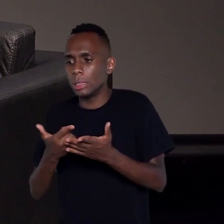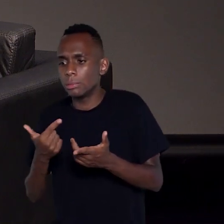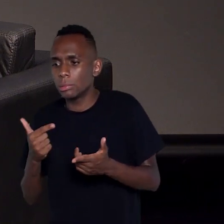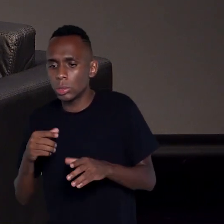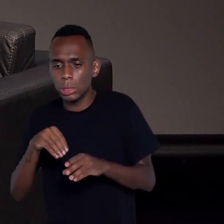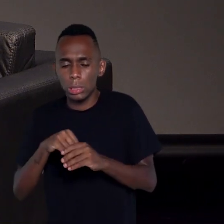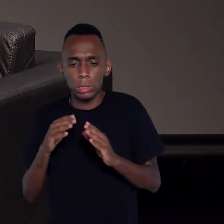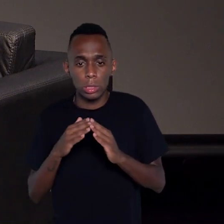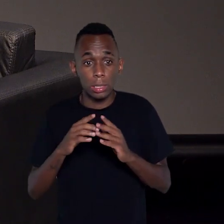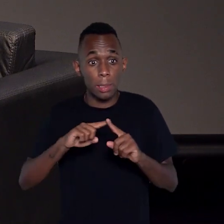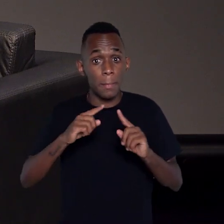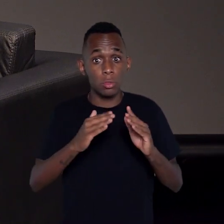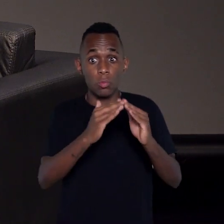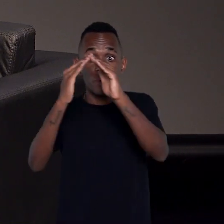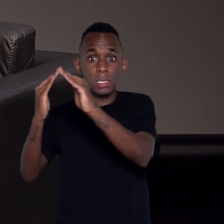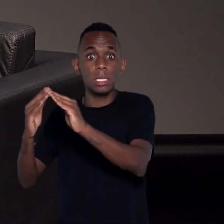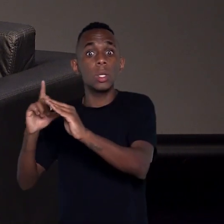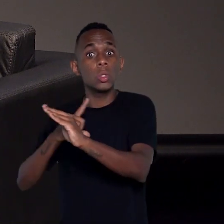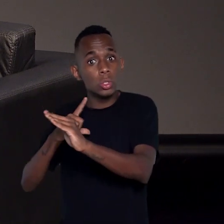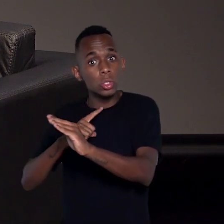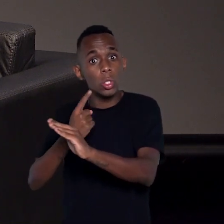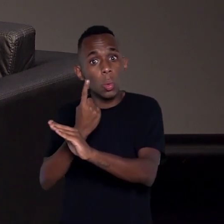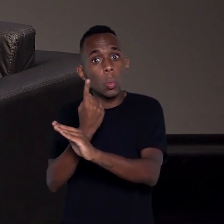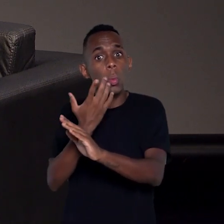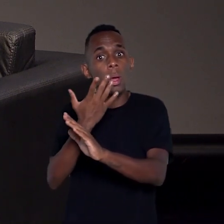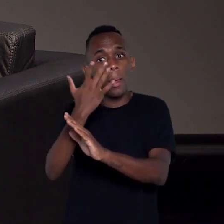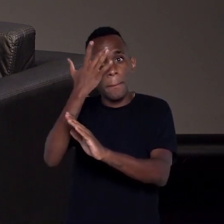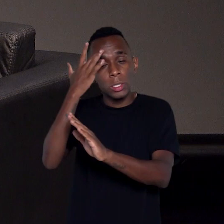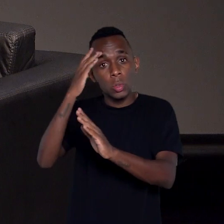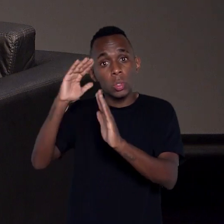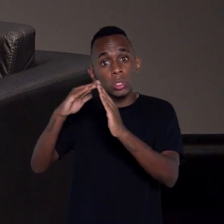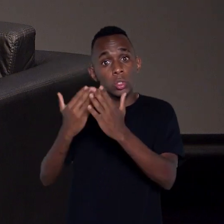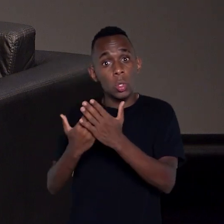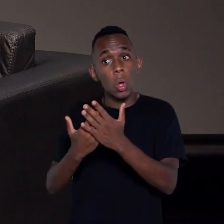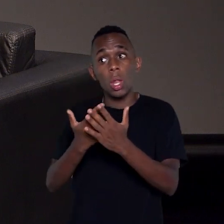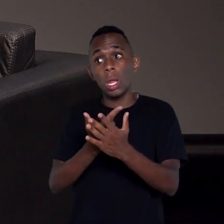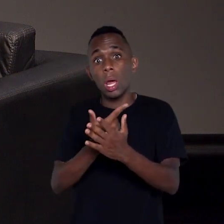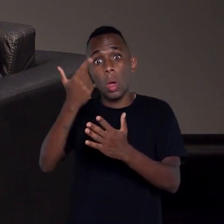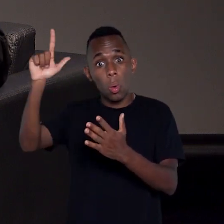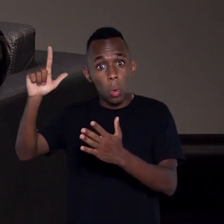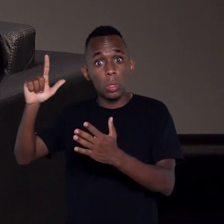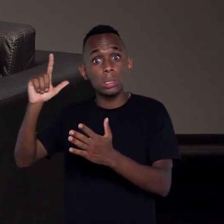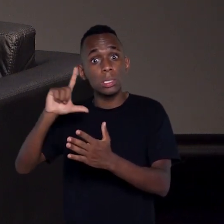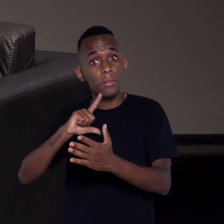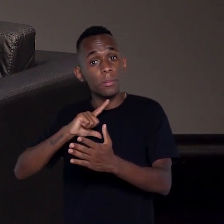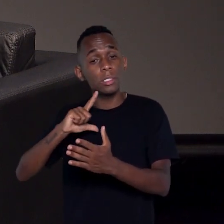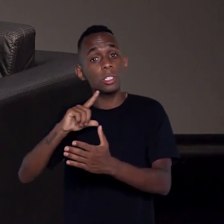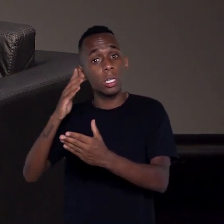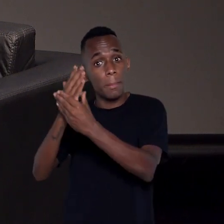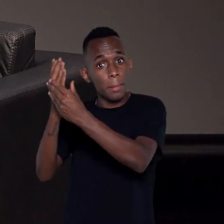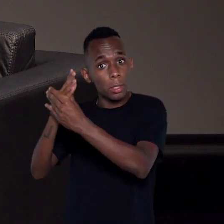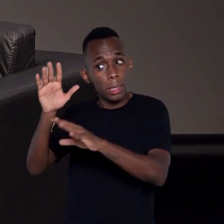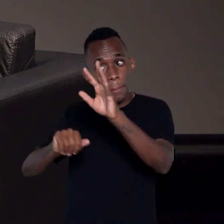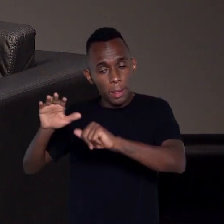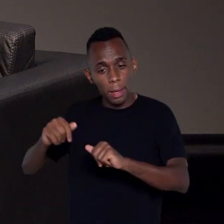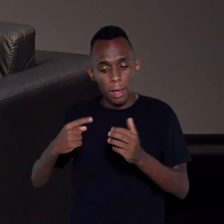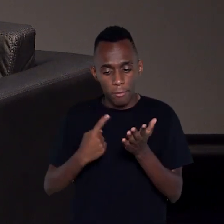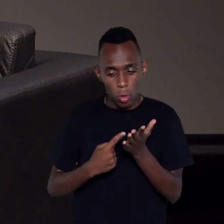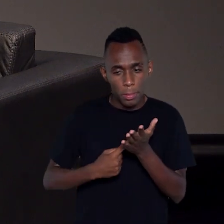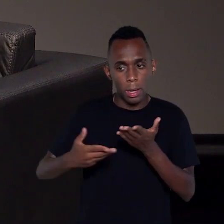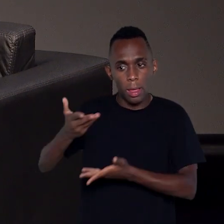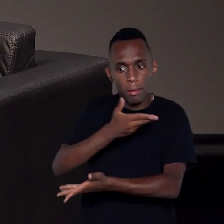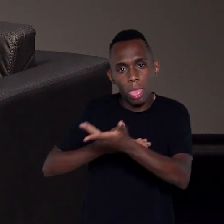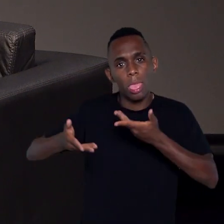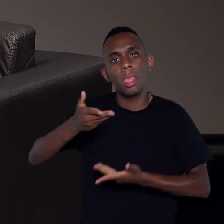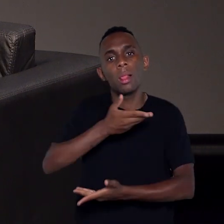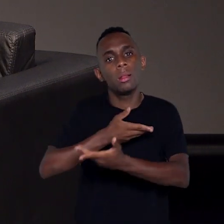vizinho que estudava numa escola que tinha biblioteca. E eu pedia aquele vizinho, ele retirava o livro, me entregava, na data